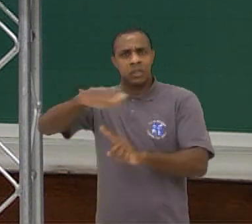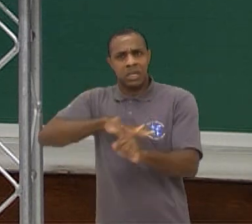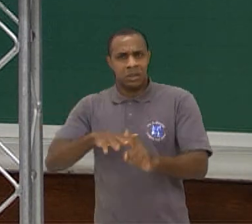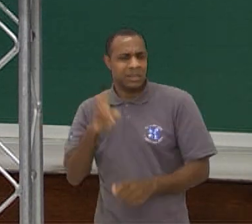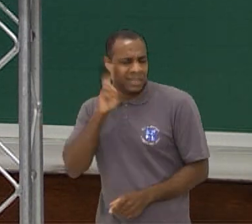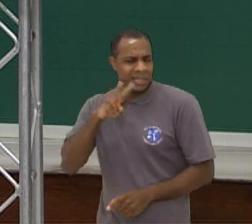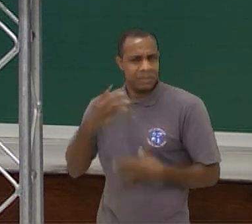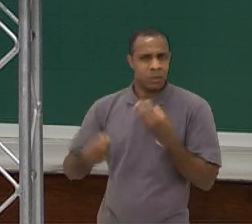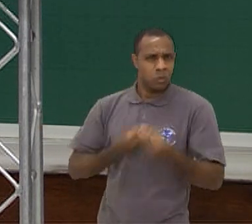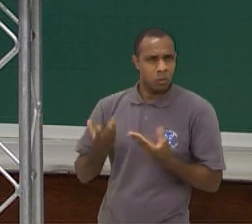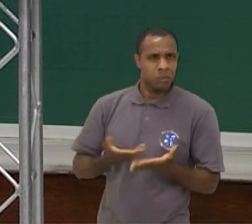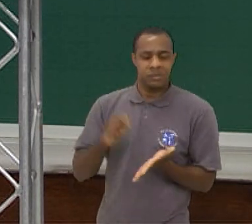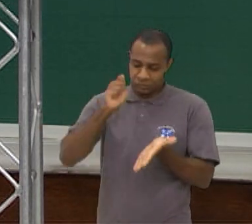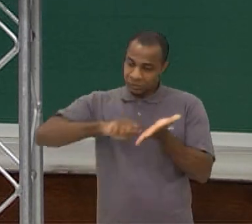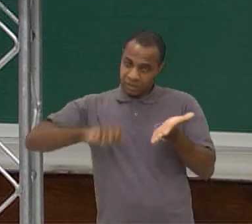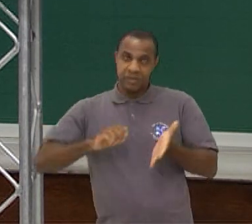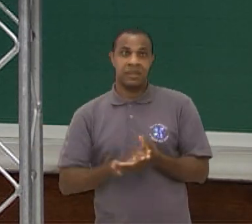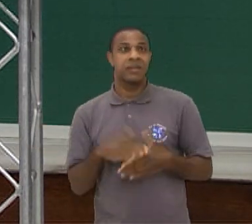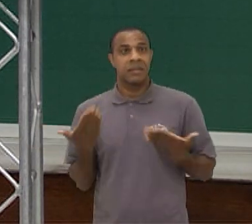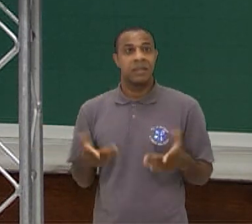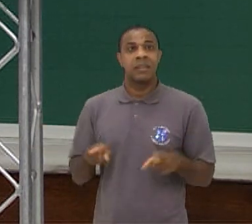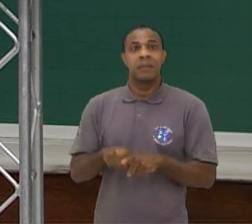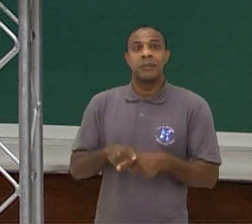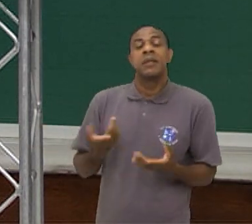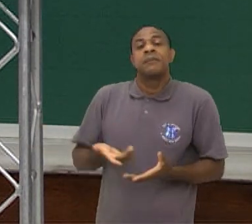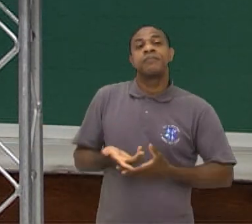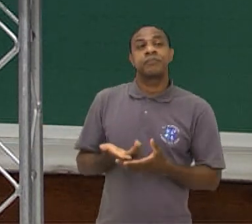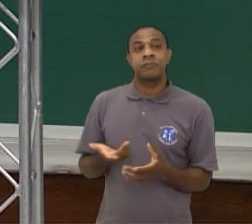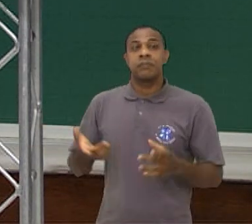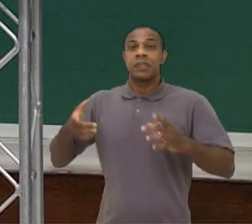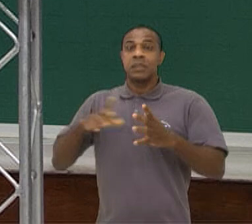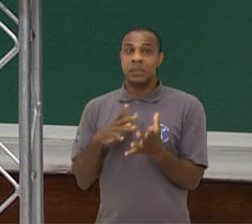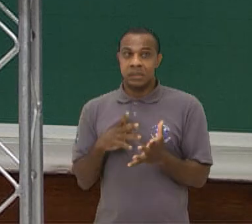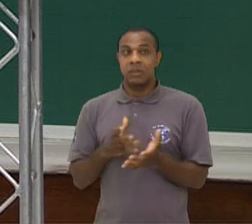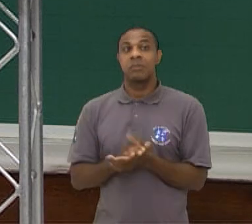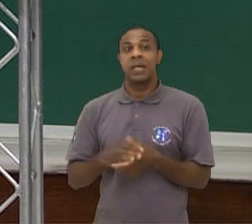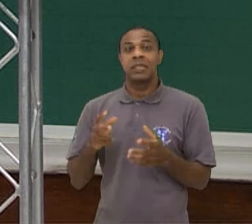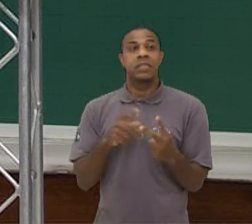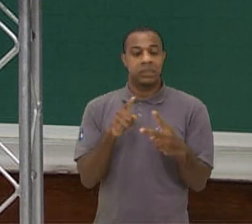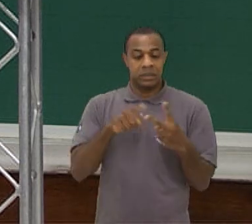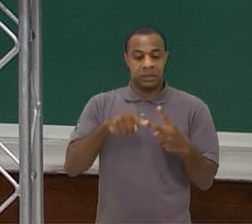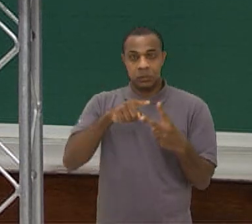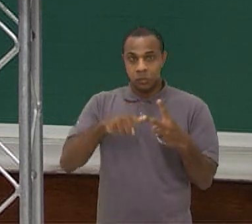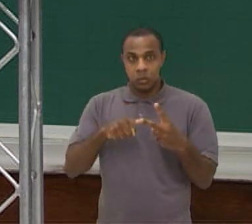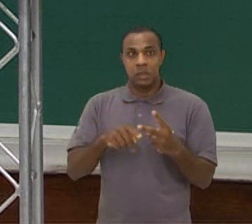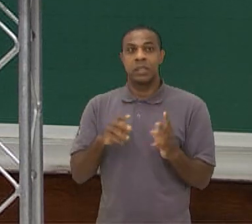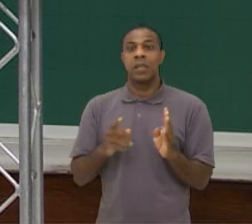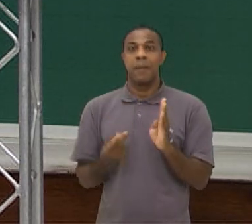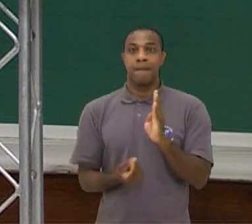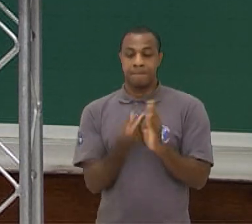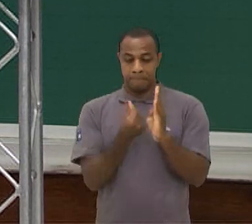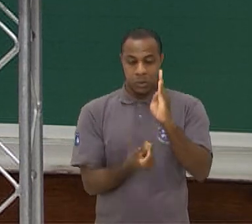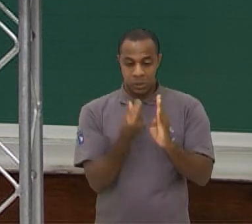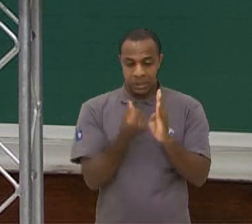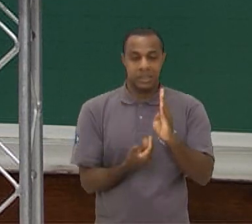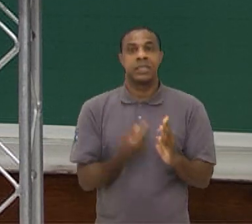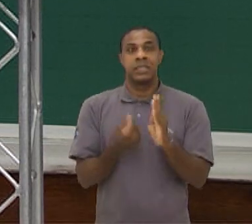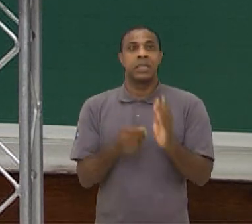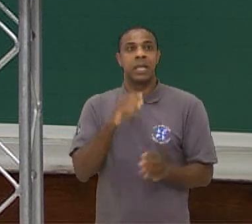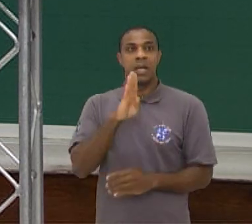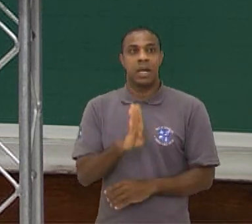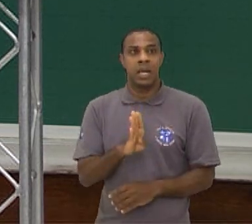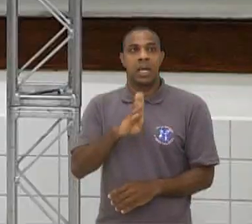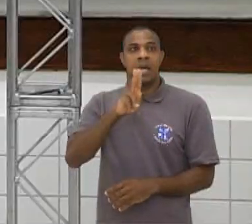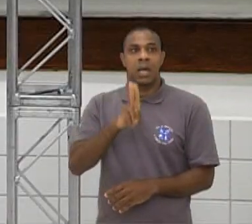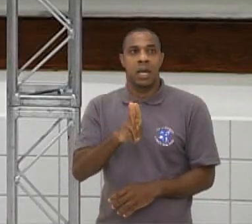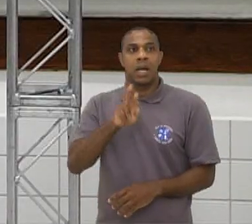aplicativo? Lembra? Escreve aí. De acordo com Marx, elas são duas, burguesia e proletariado. Então, daqui a gente já tem algumas das